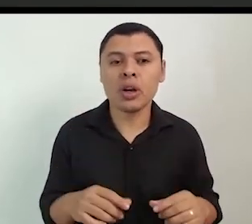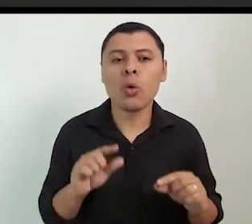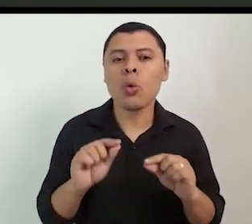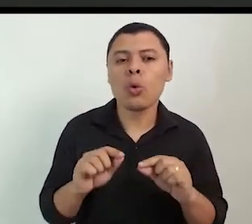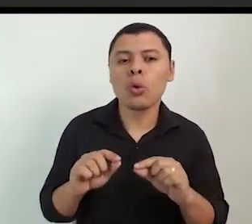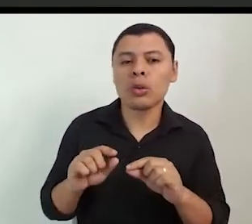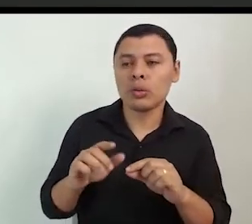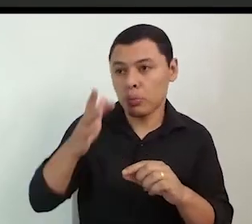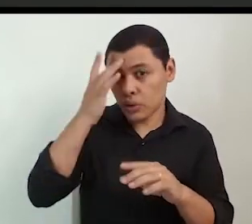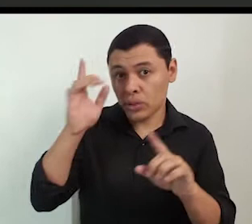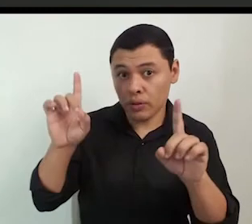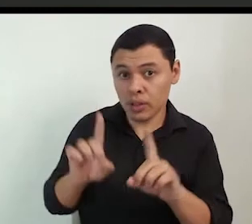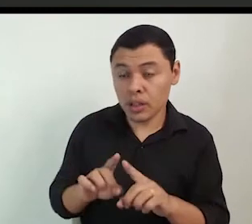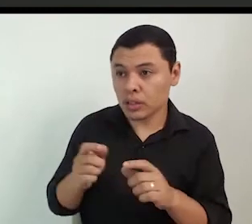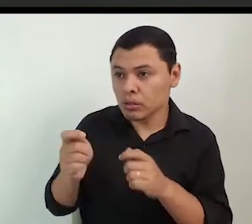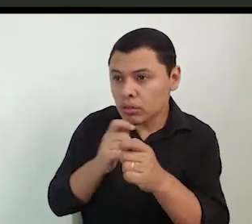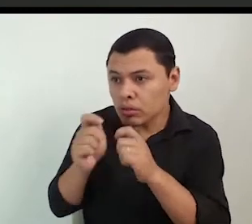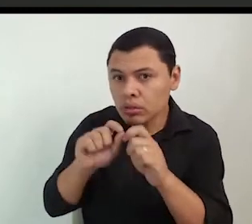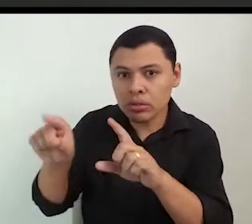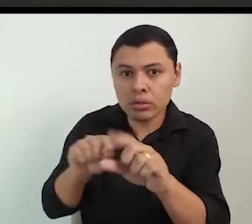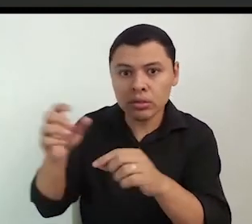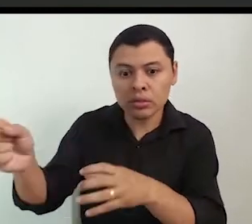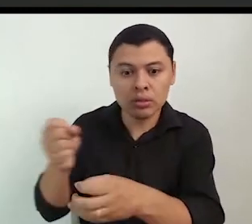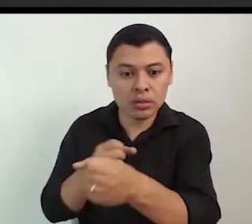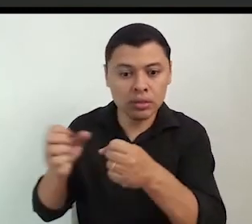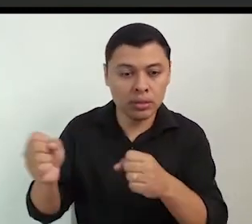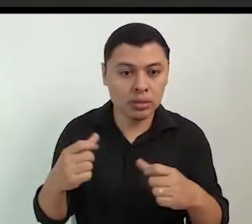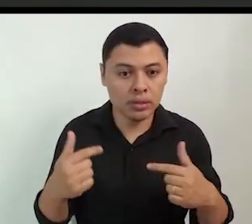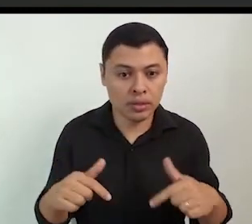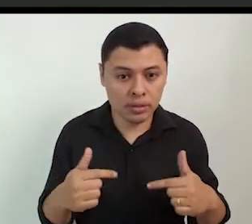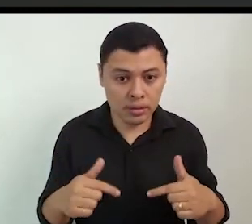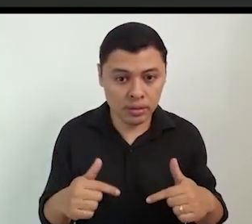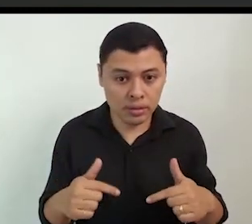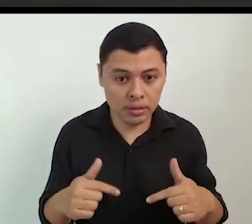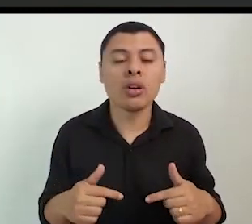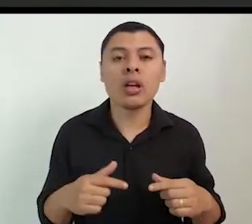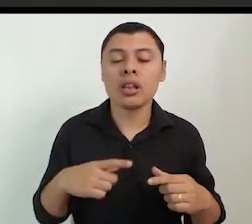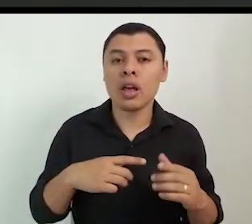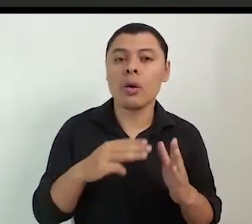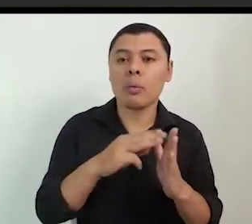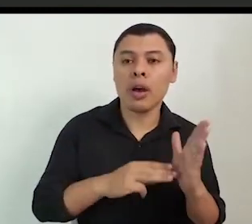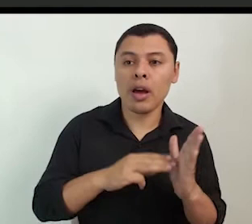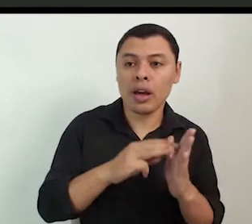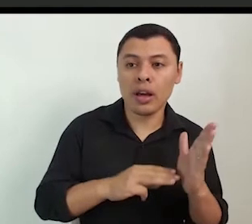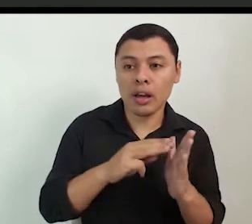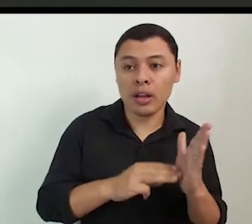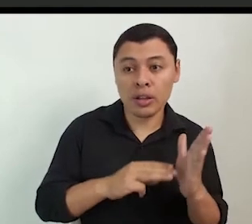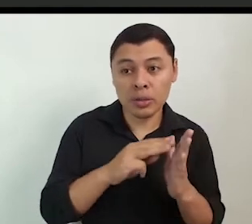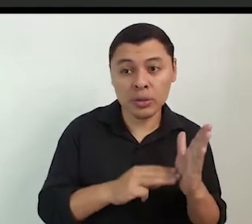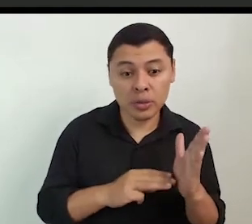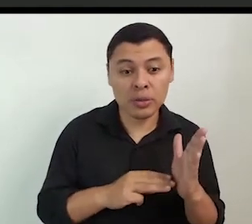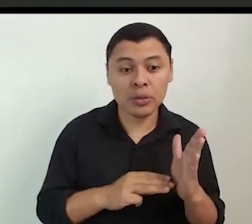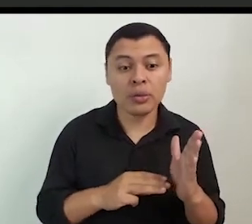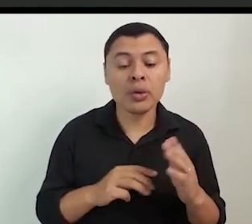seletivos e as pessoas com deficiência. Nossa, esse termo, vamos lembrar o conceito de deficiência, porcentagem de pessoas